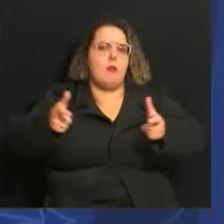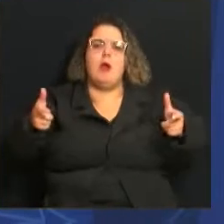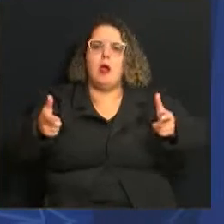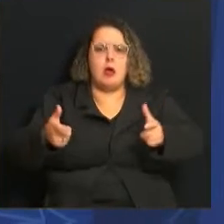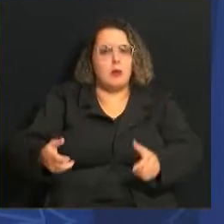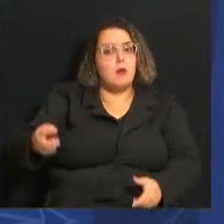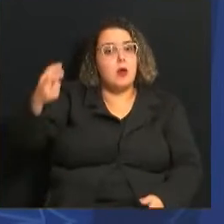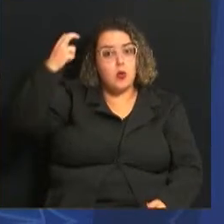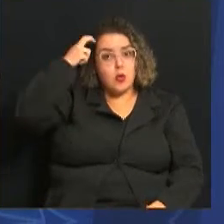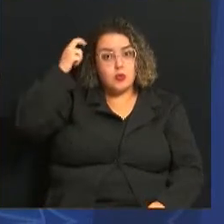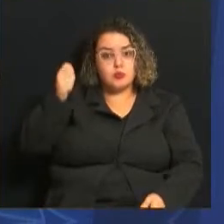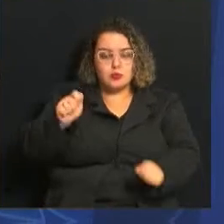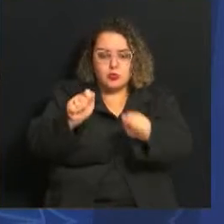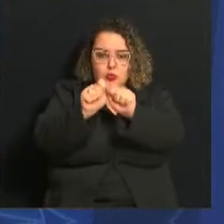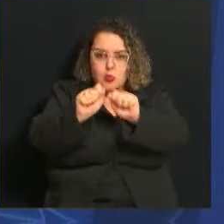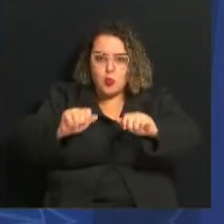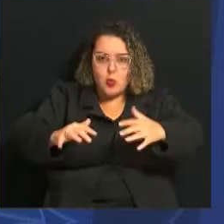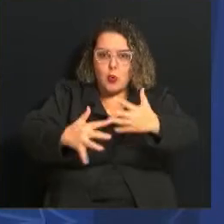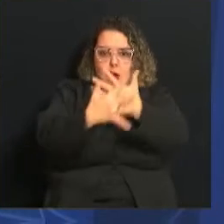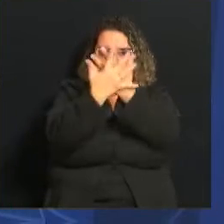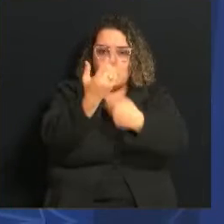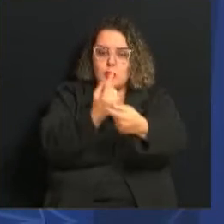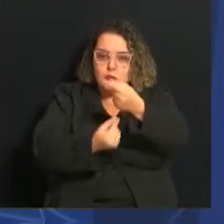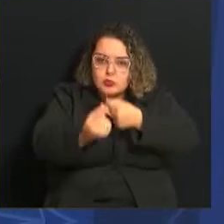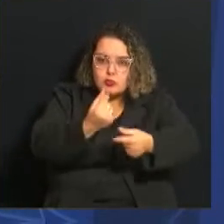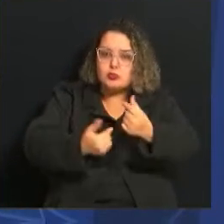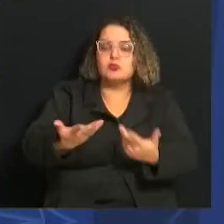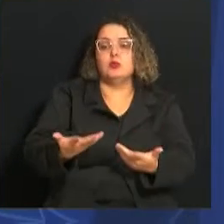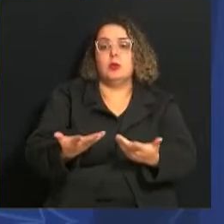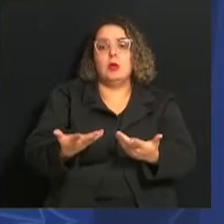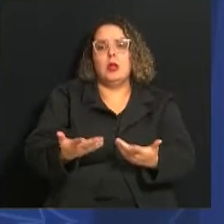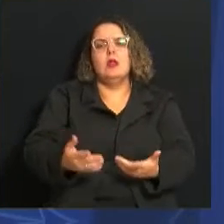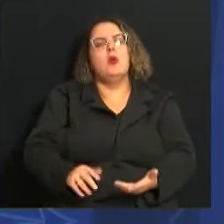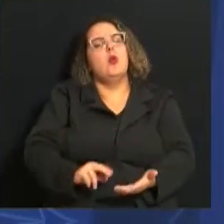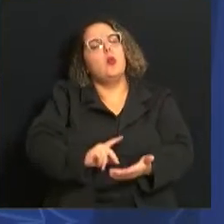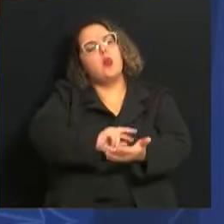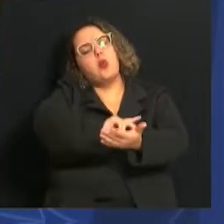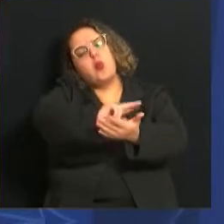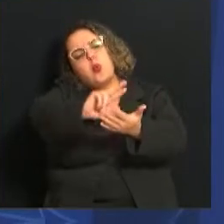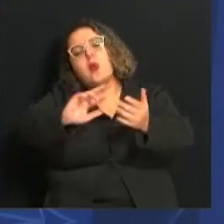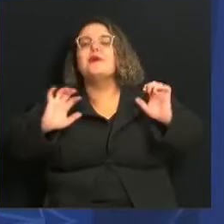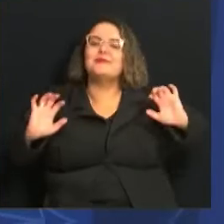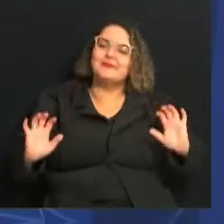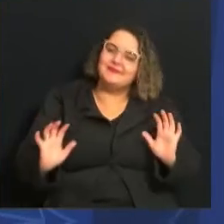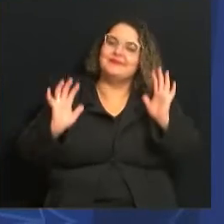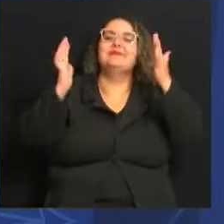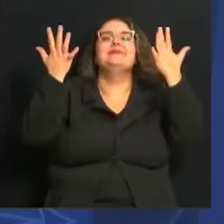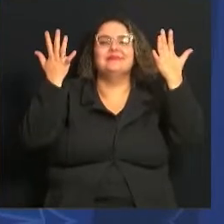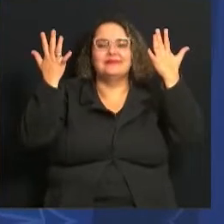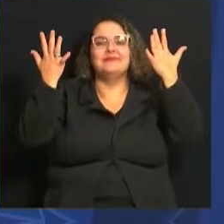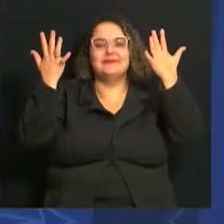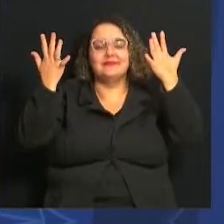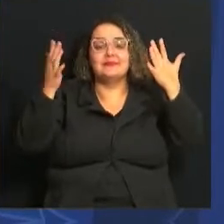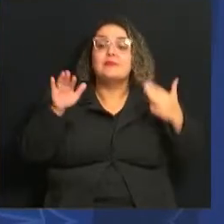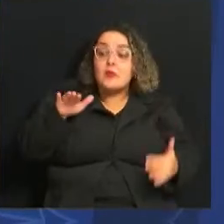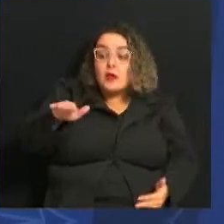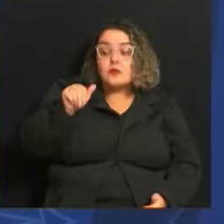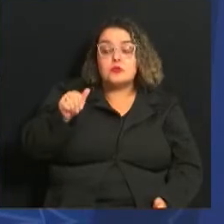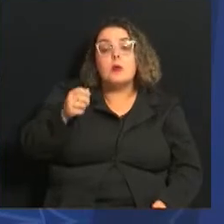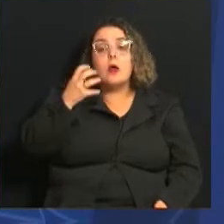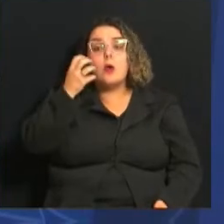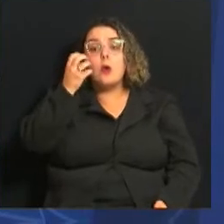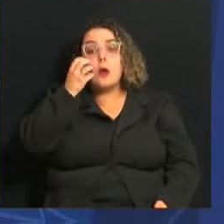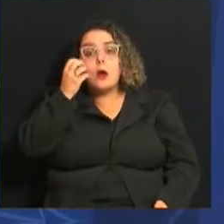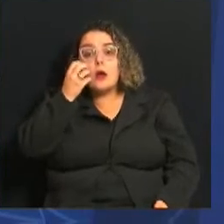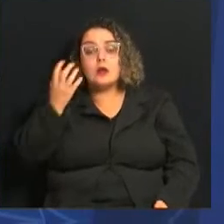do agronegócio brasileiro. Então tem muito que ser celebrado e por isso que eu vou acionar o nosso repórter, o André Aranha,